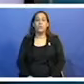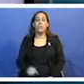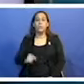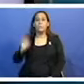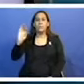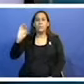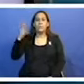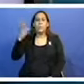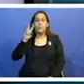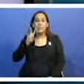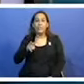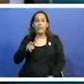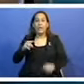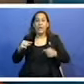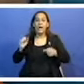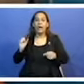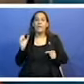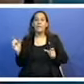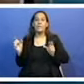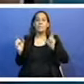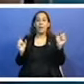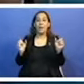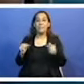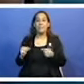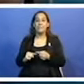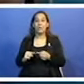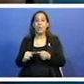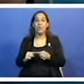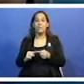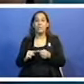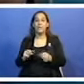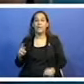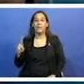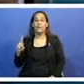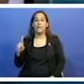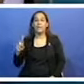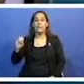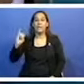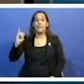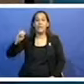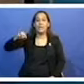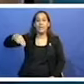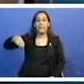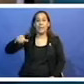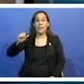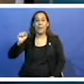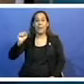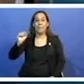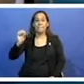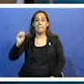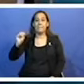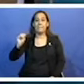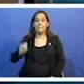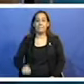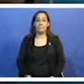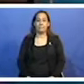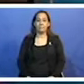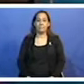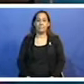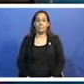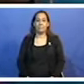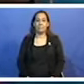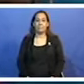descobrir as rimas dessa biografia aqui. Pegou? Então vamos lá. Lá na primeira estrofe.